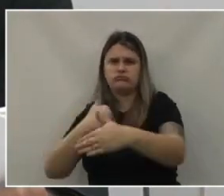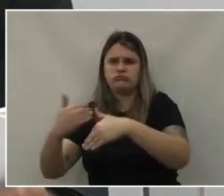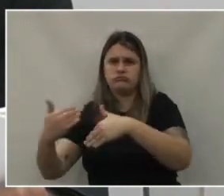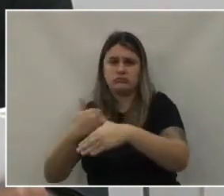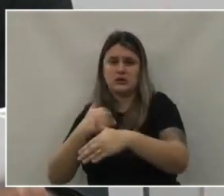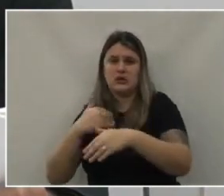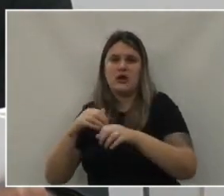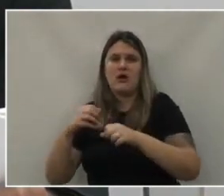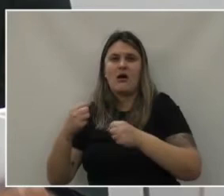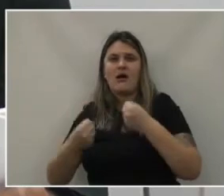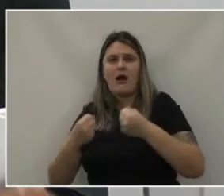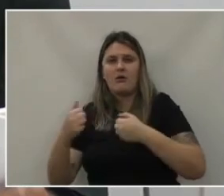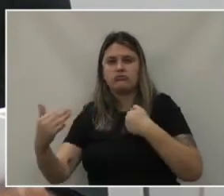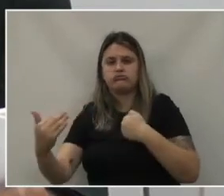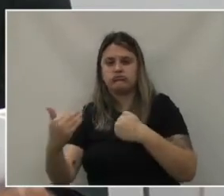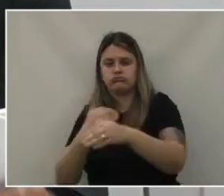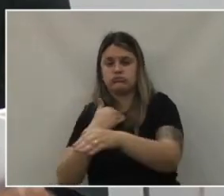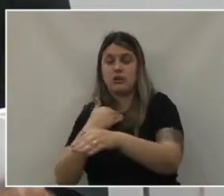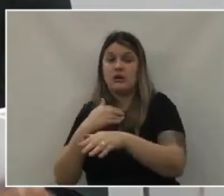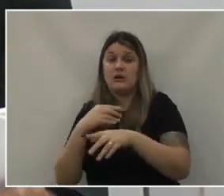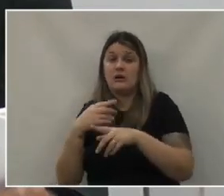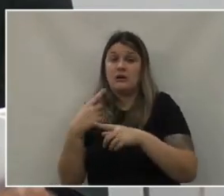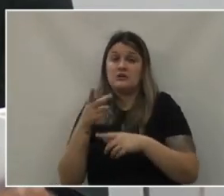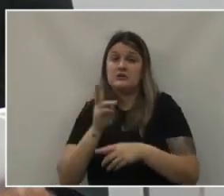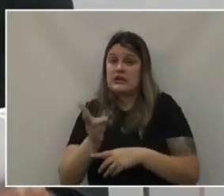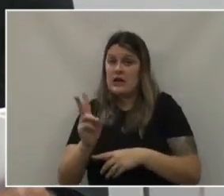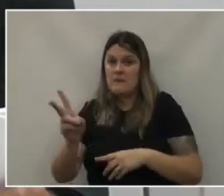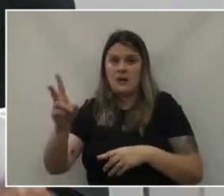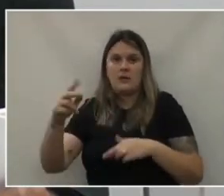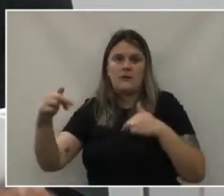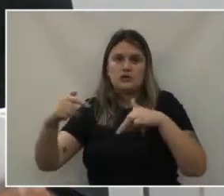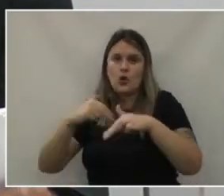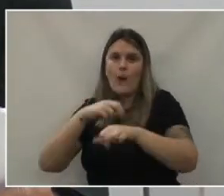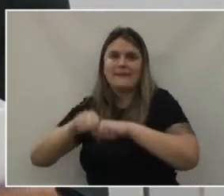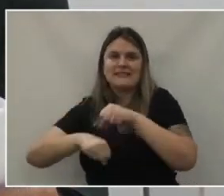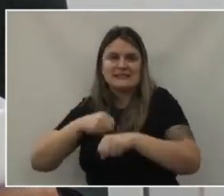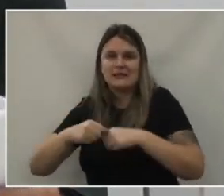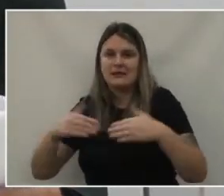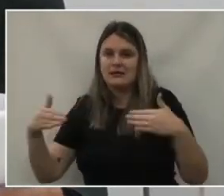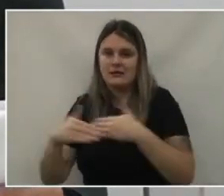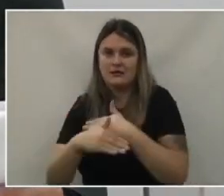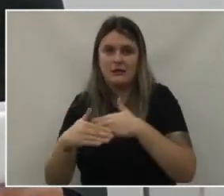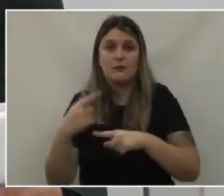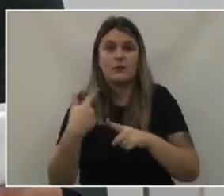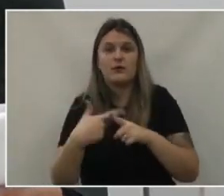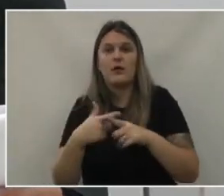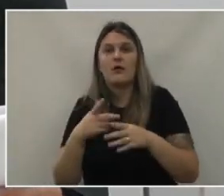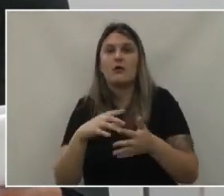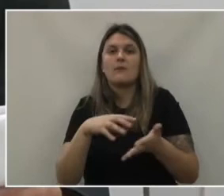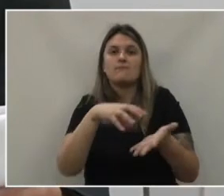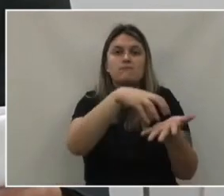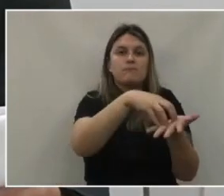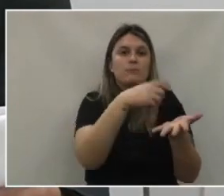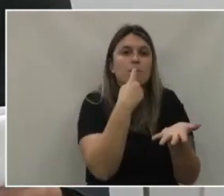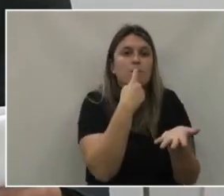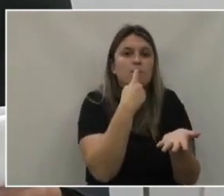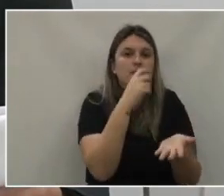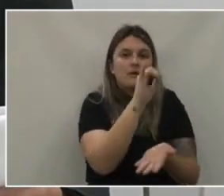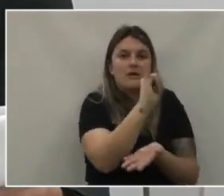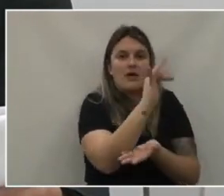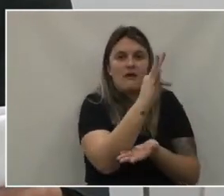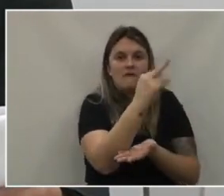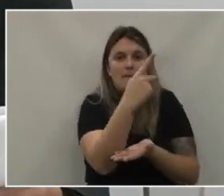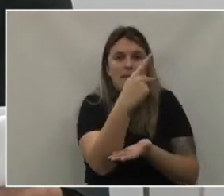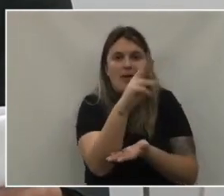de automóveis. Realmente é um fluxo muito grande e aumentou mais com a instalação do Instituto Federal.